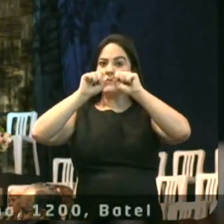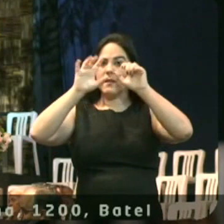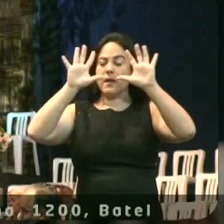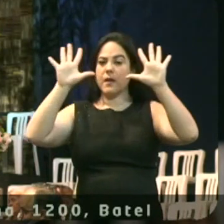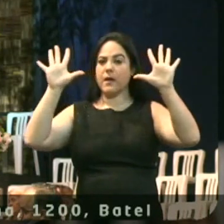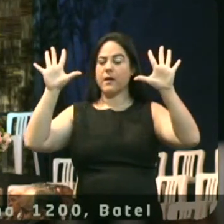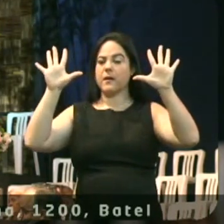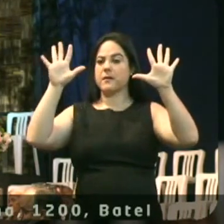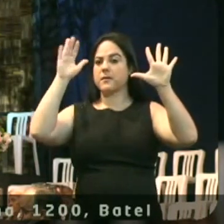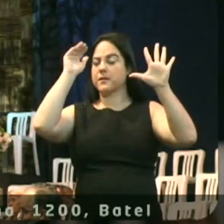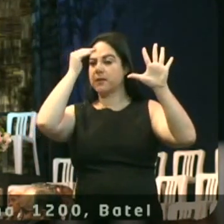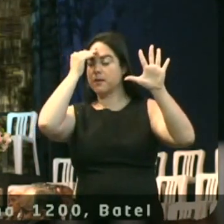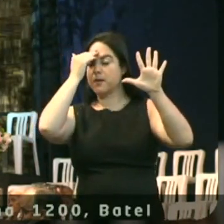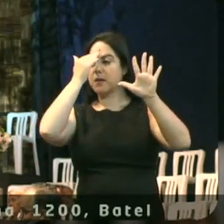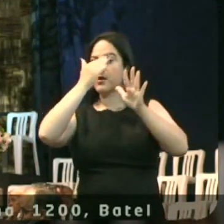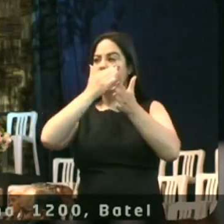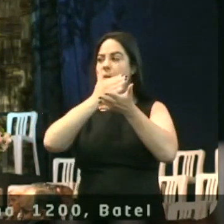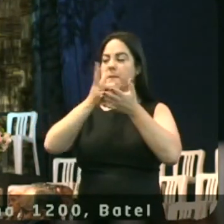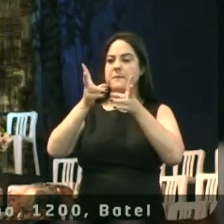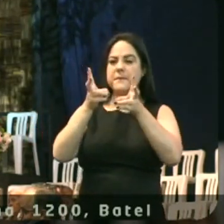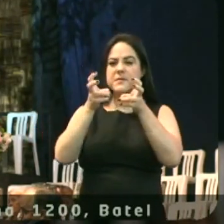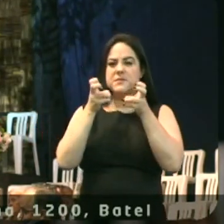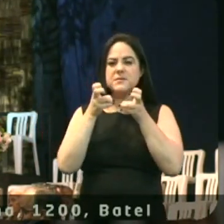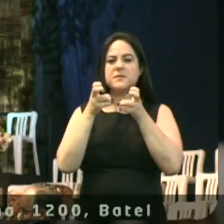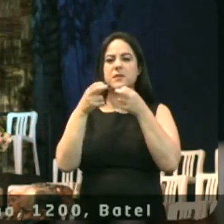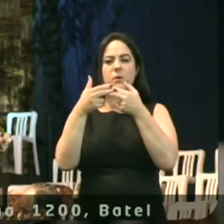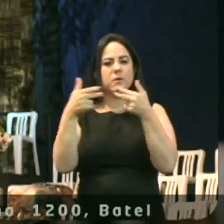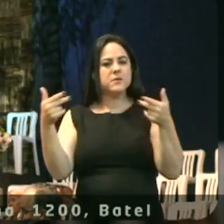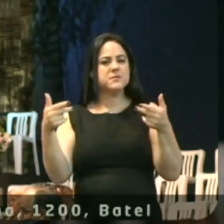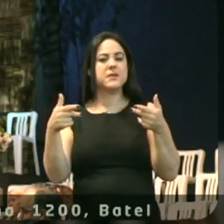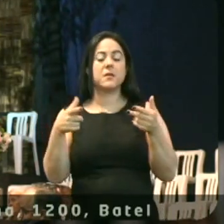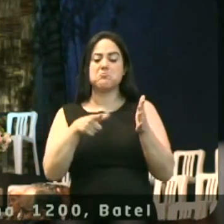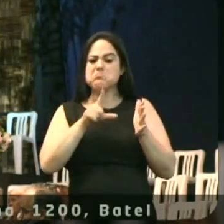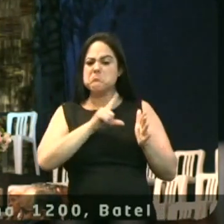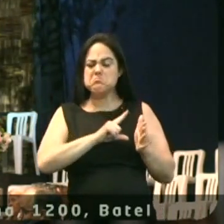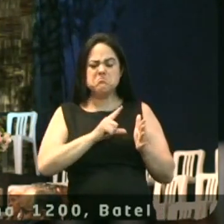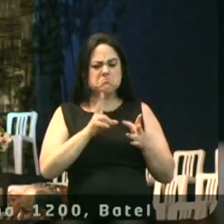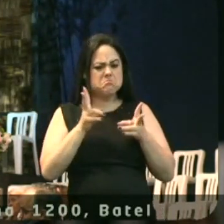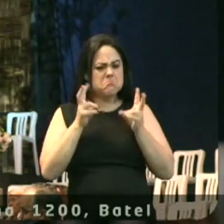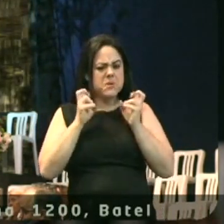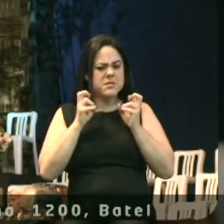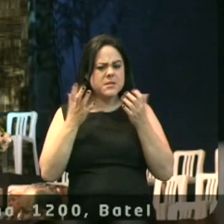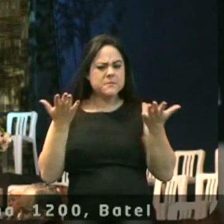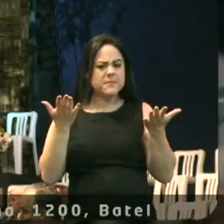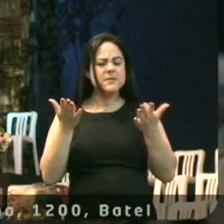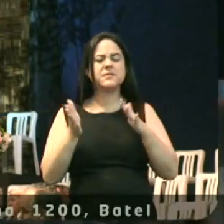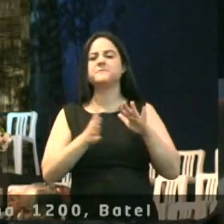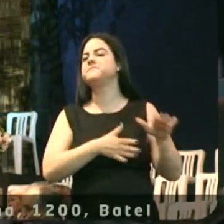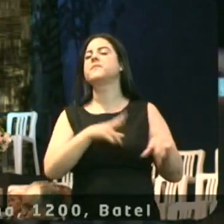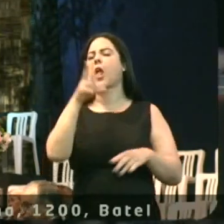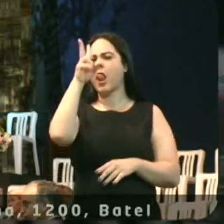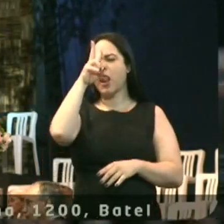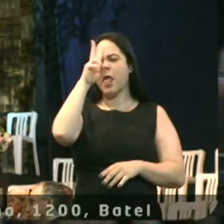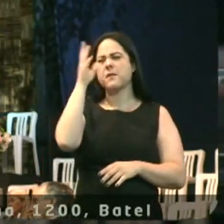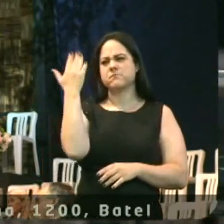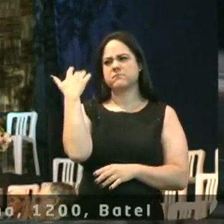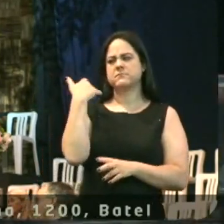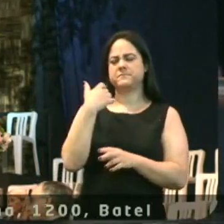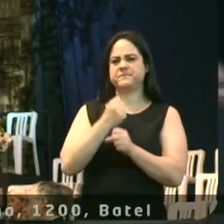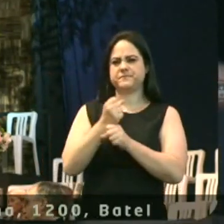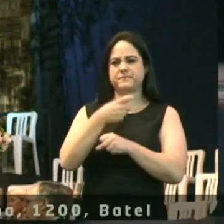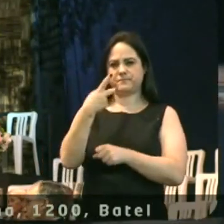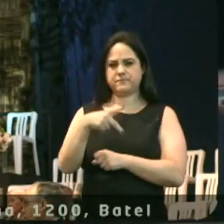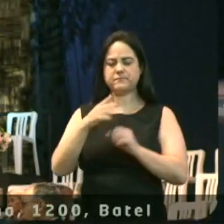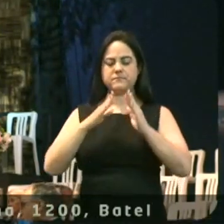entendimento, e você começa a perceber coisas que você não percebia. Eu me lembro que há vários anos atrás, aqui